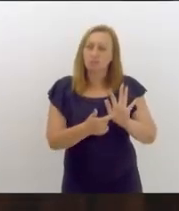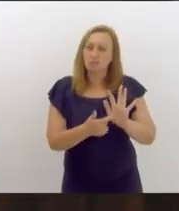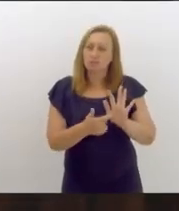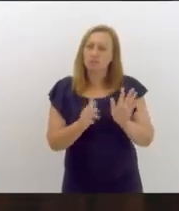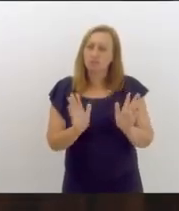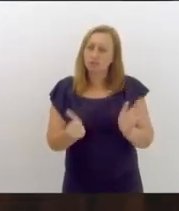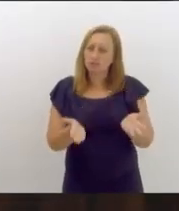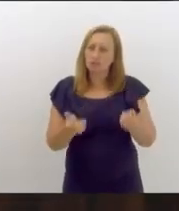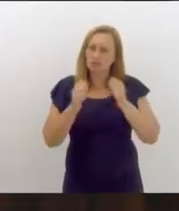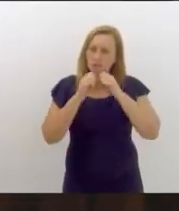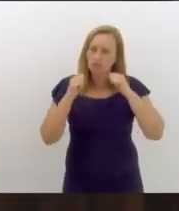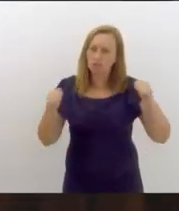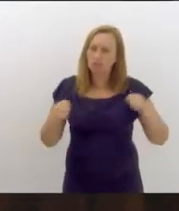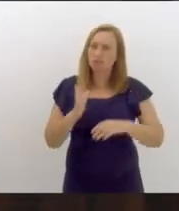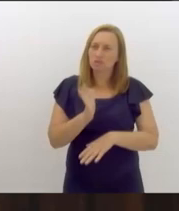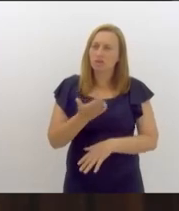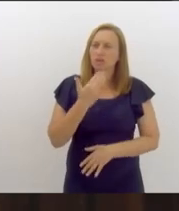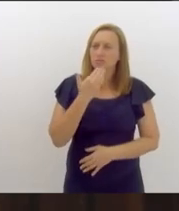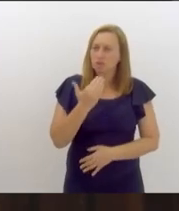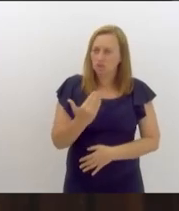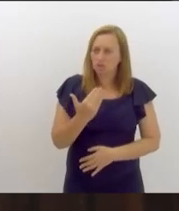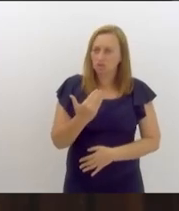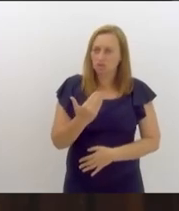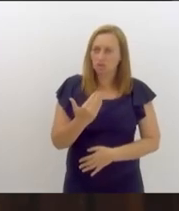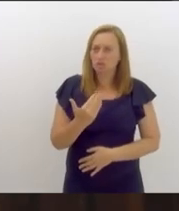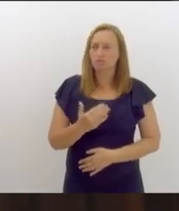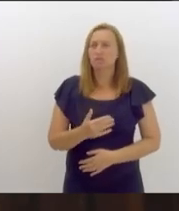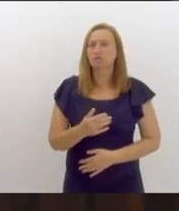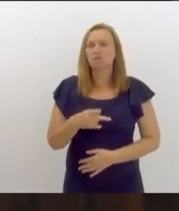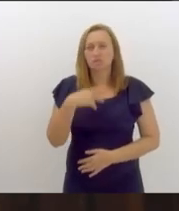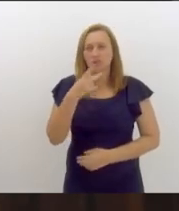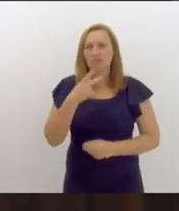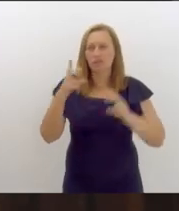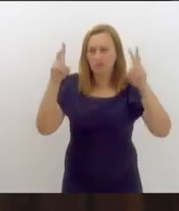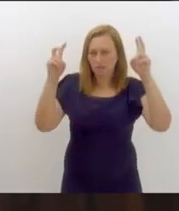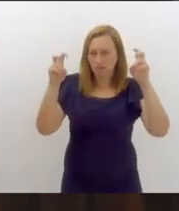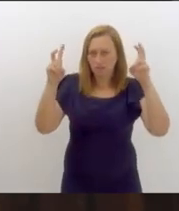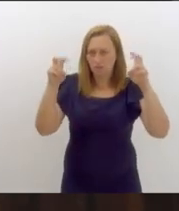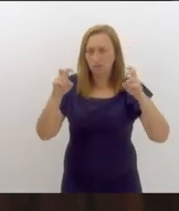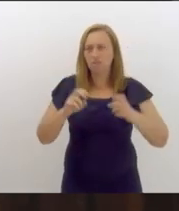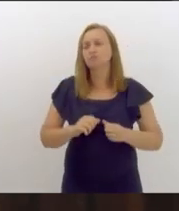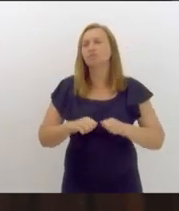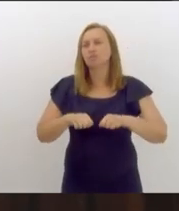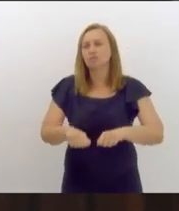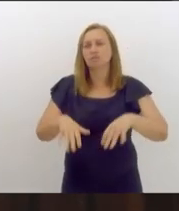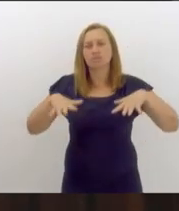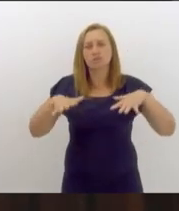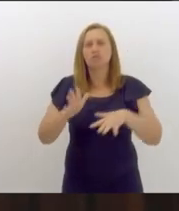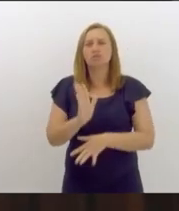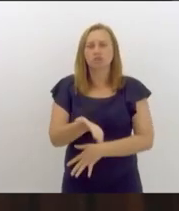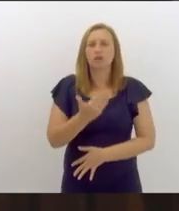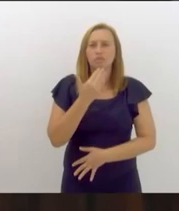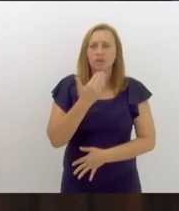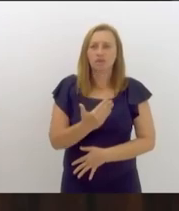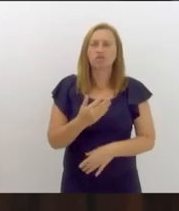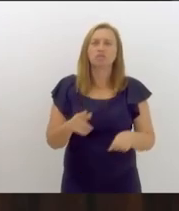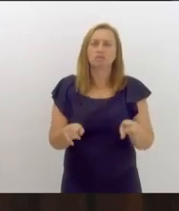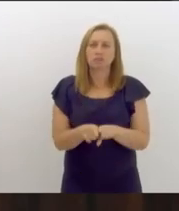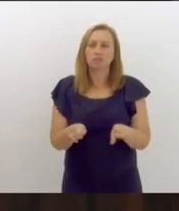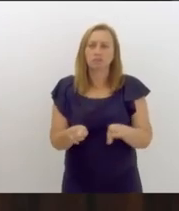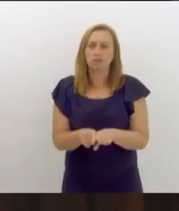já minha Assessoria já tinha pedido para gente ressaltar essa situação no plenário e já pedi aí também